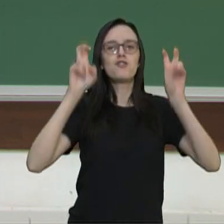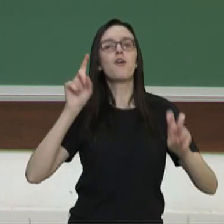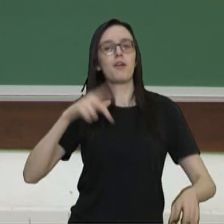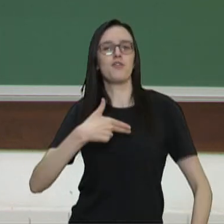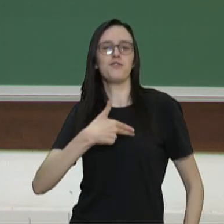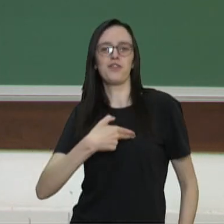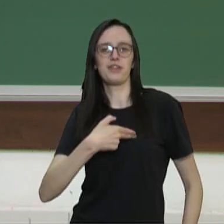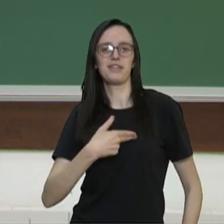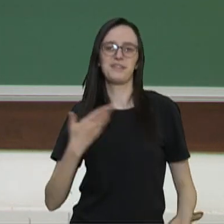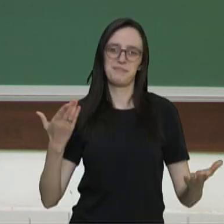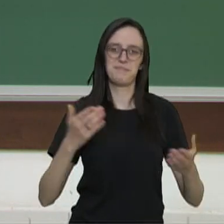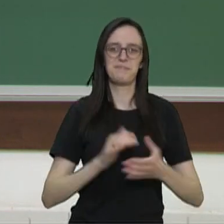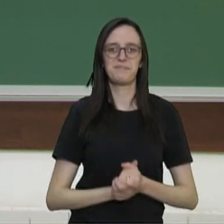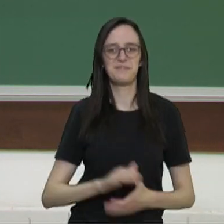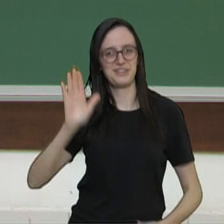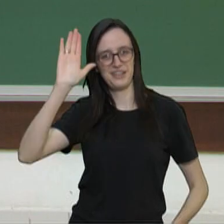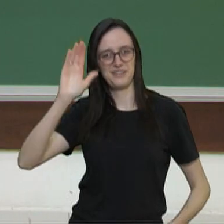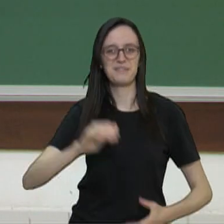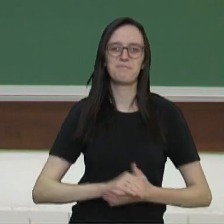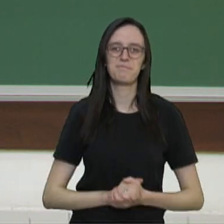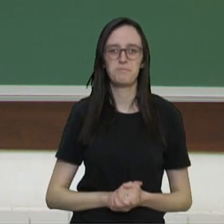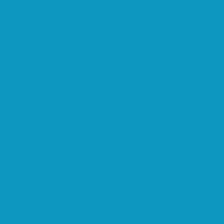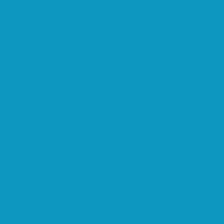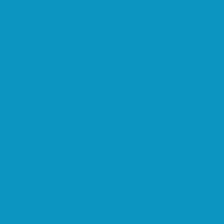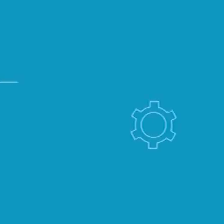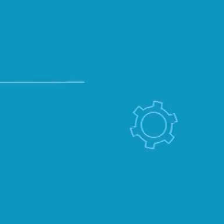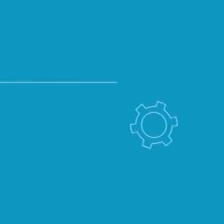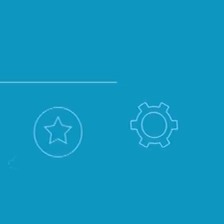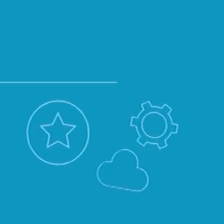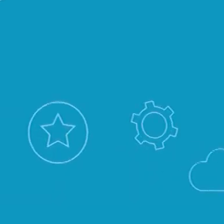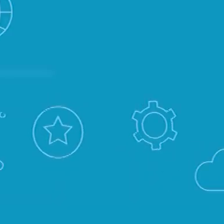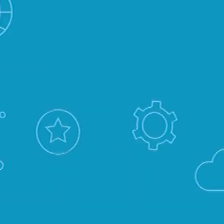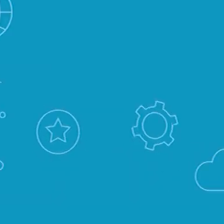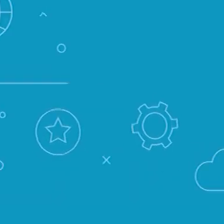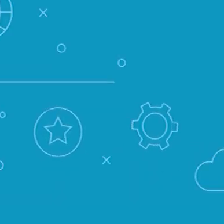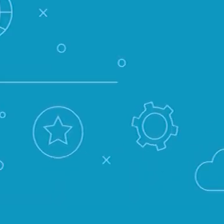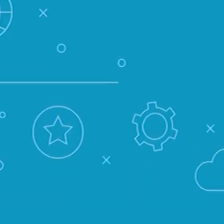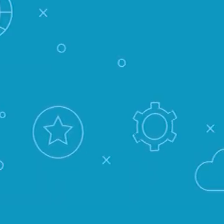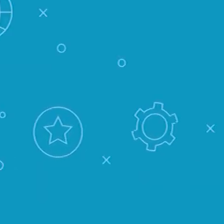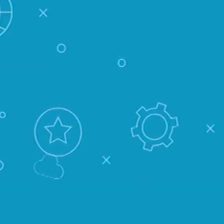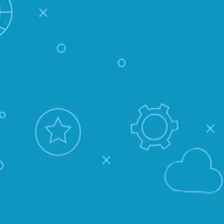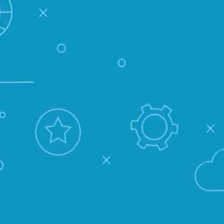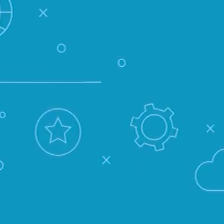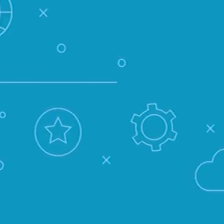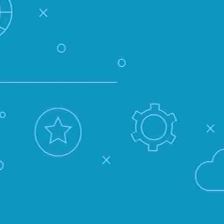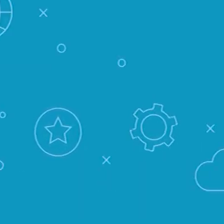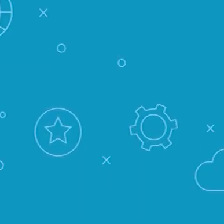querido Getúlio Vargas. Tchau, até mais!